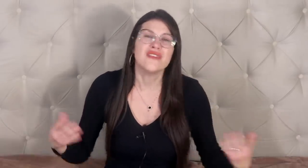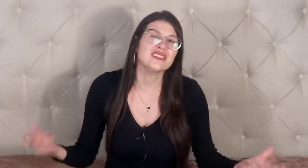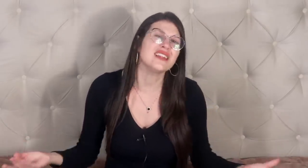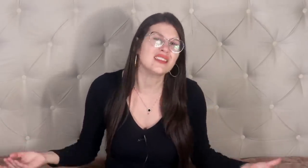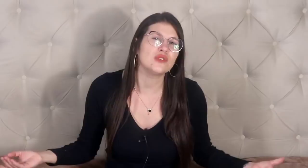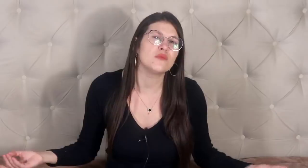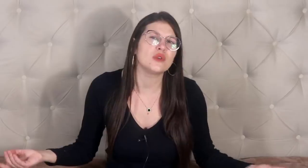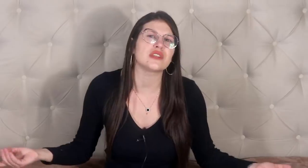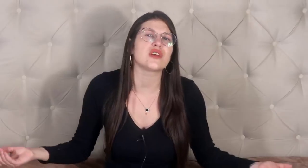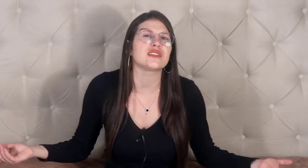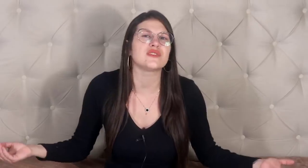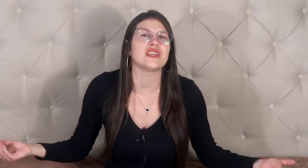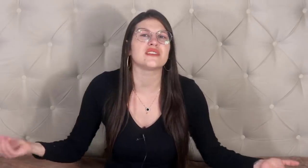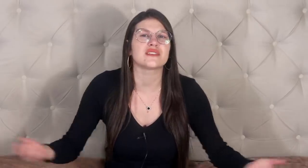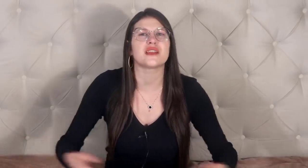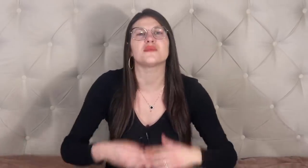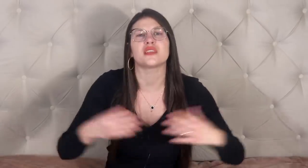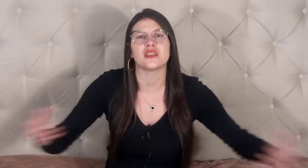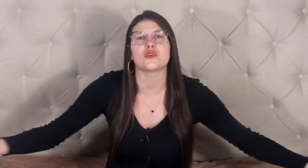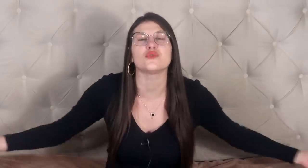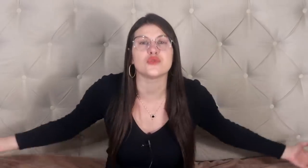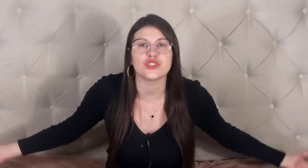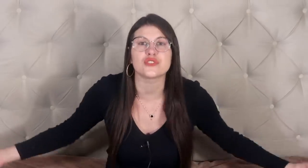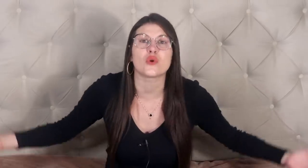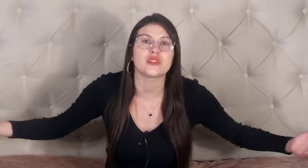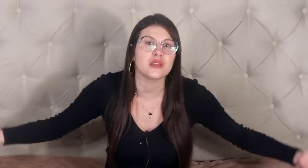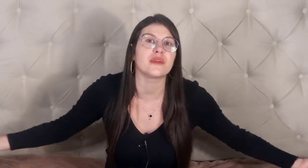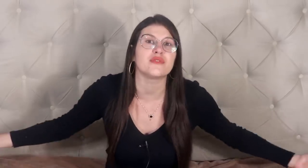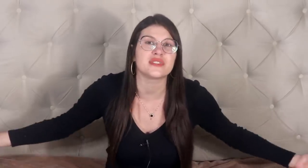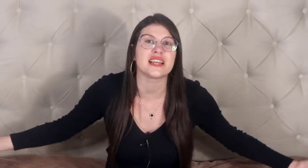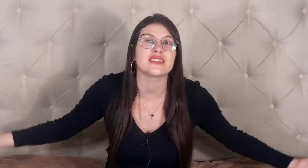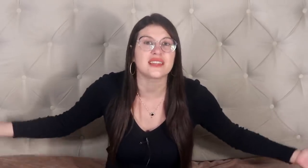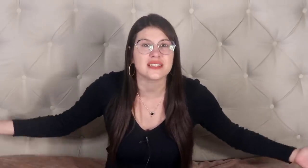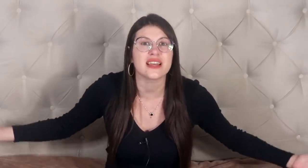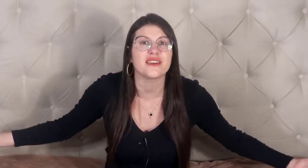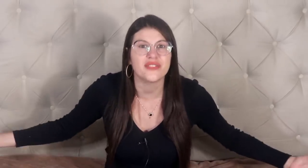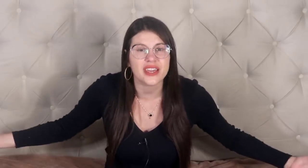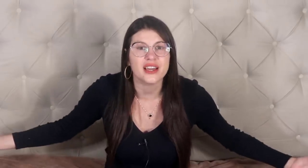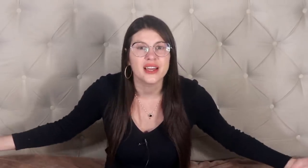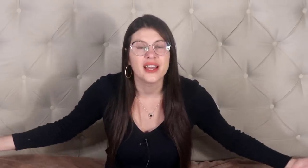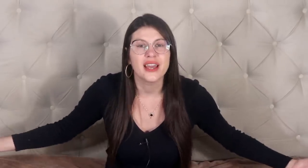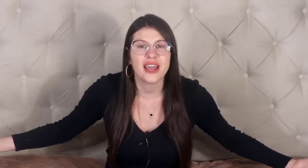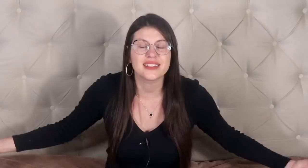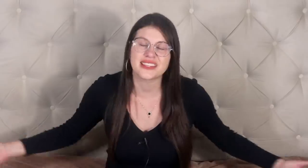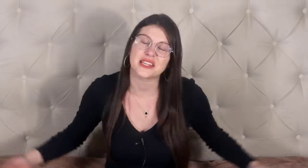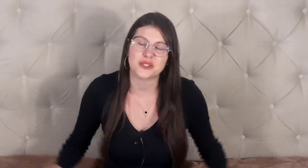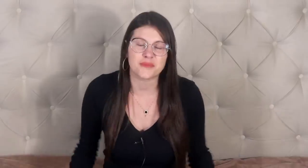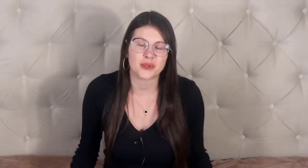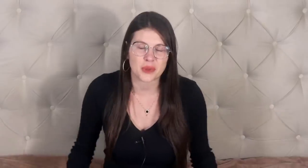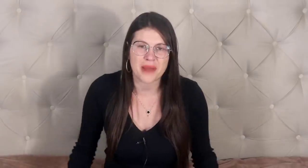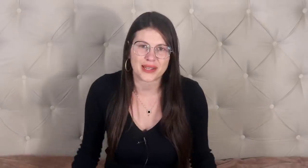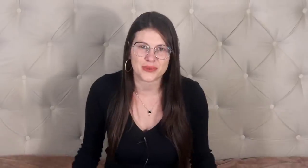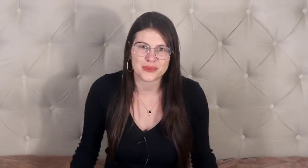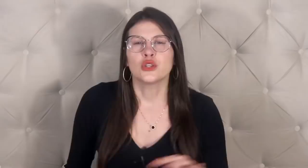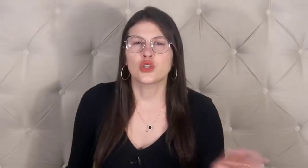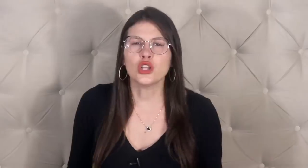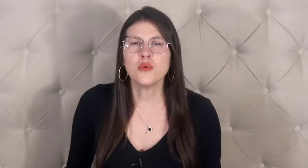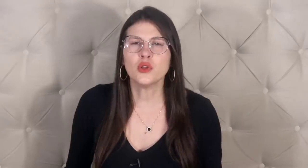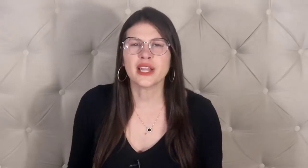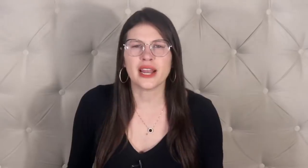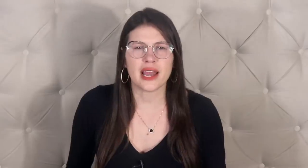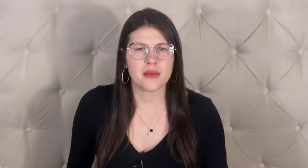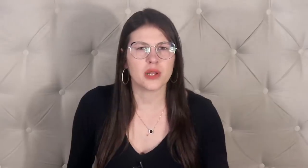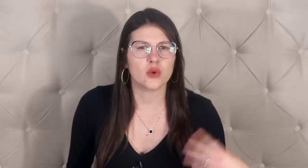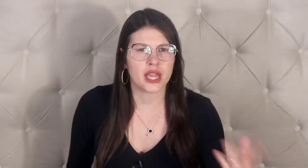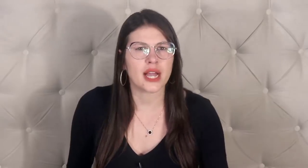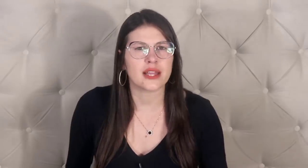passou, facilitando muito as nossas vidas, que estamos aqui todos os dias contando para vocês que terceira via é a esquerda de banho tomado. Todo